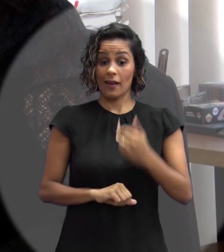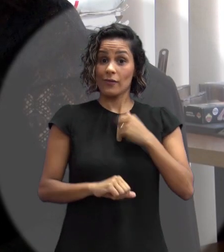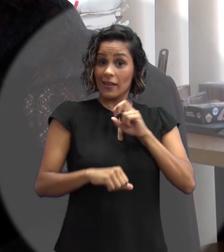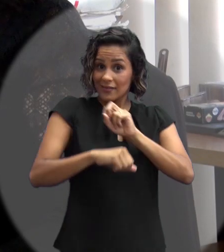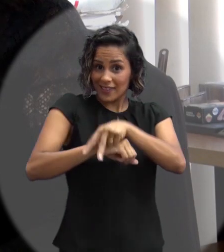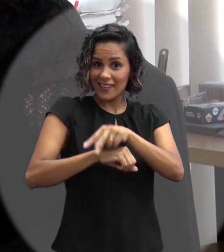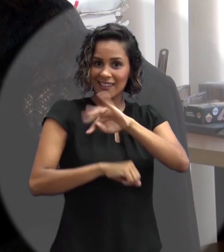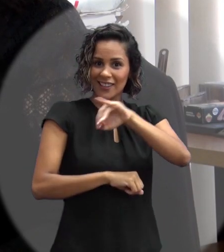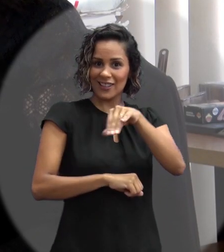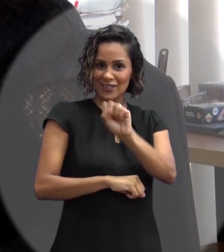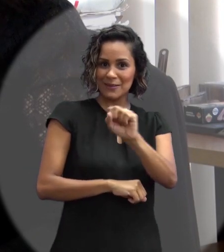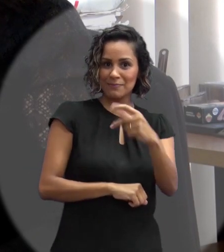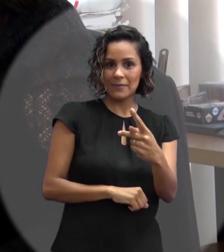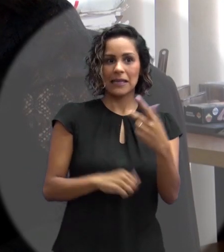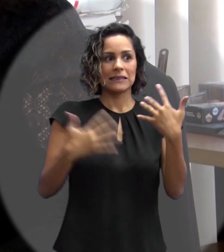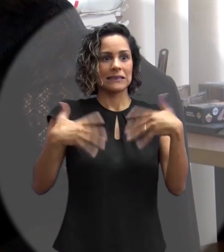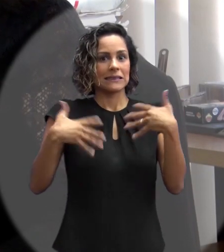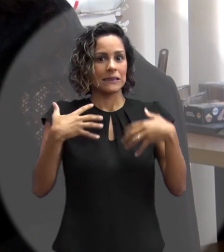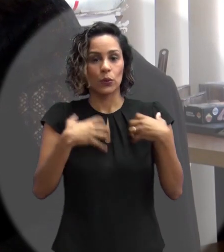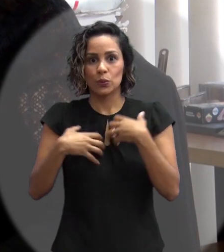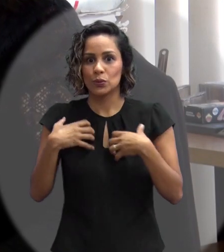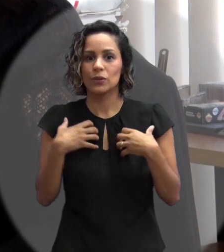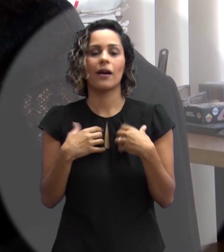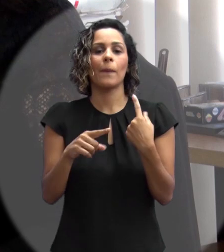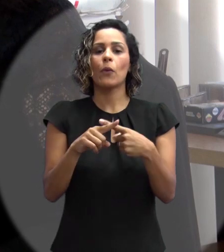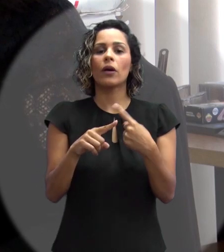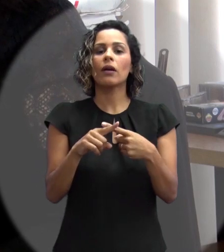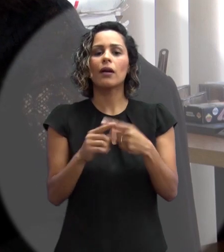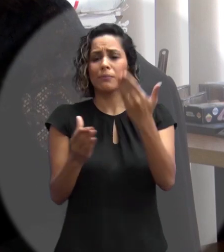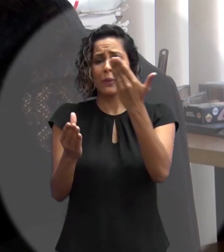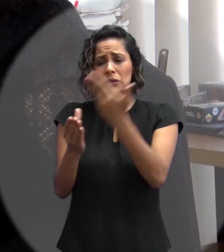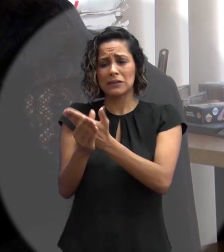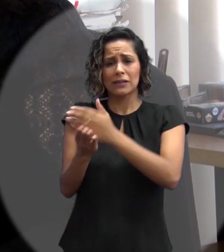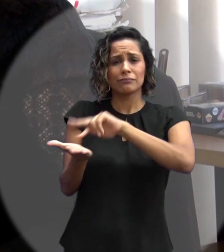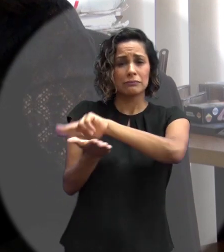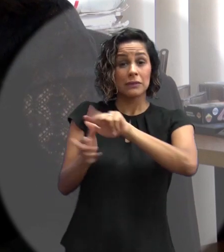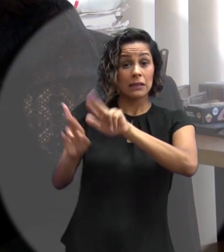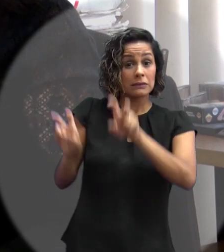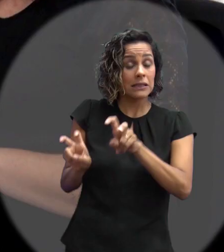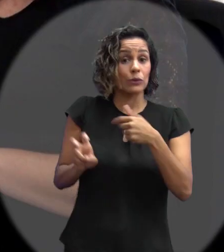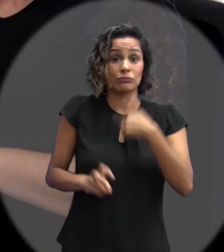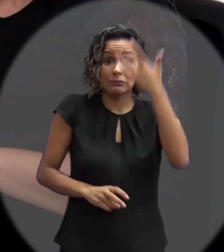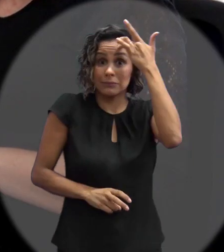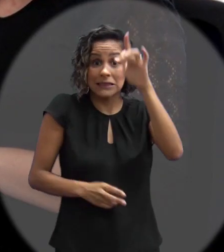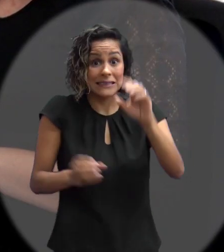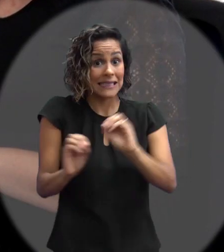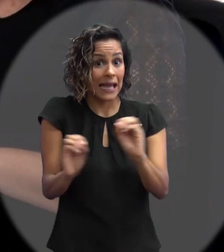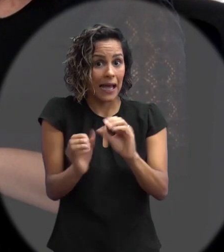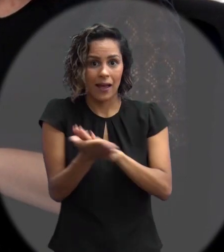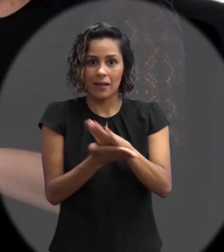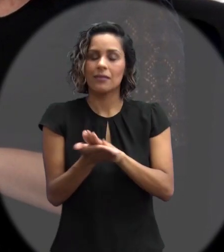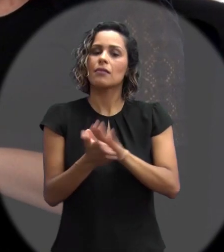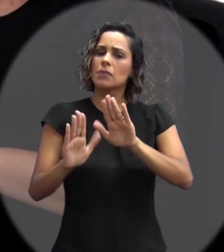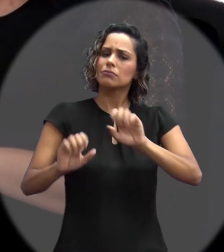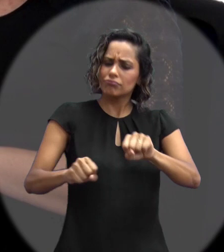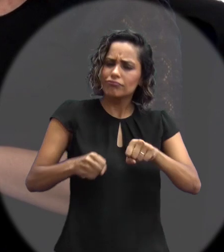Quando eu entrei, foi bem assustador, porque eu não entendia nada de processo, mas